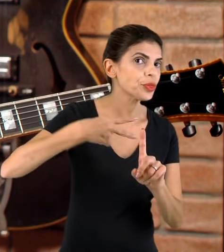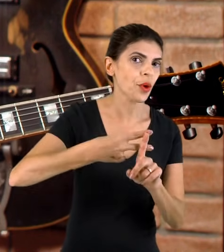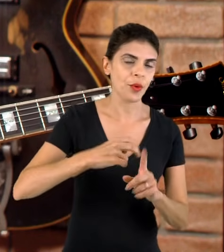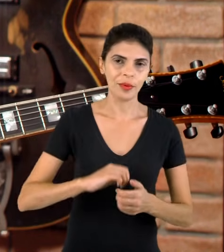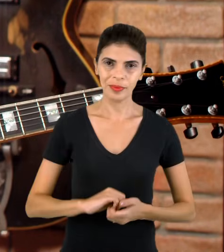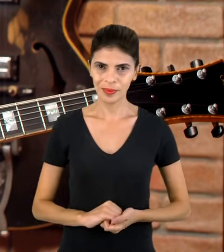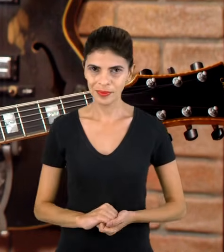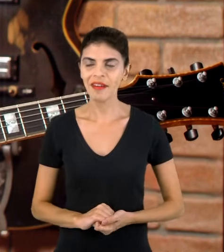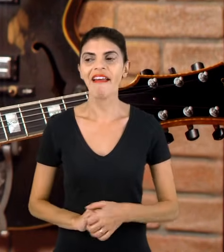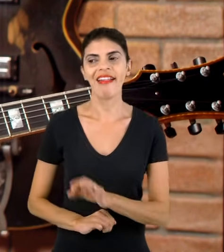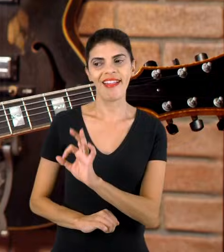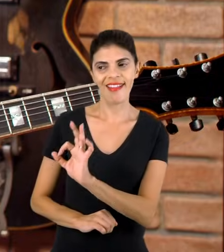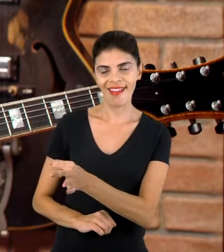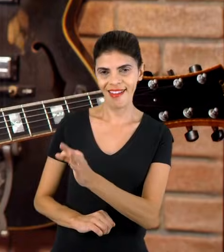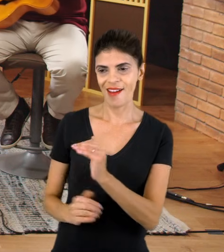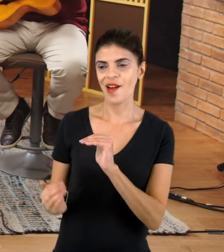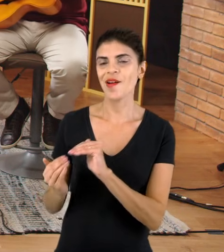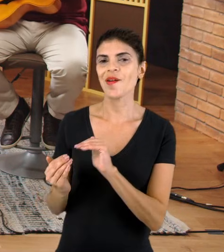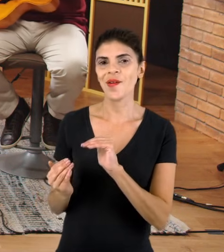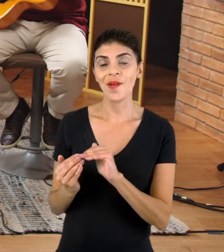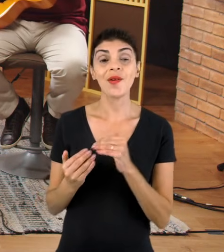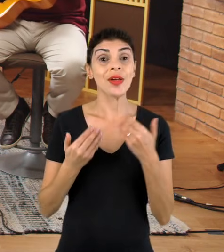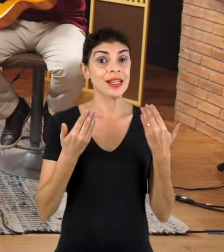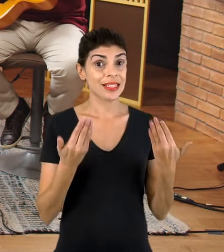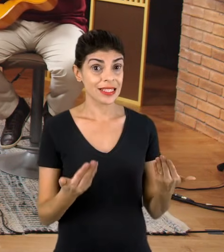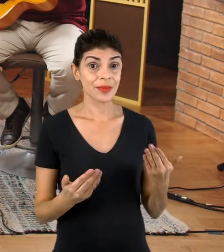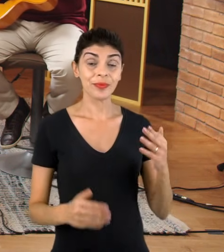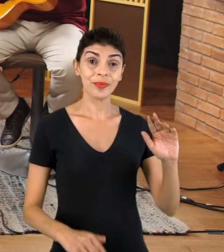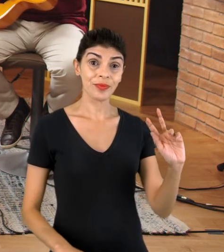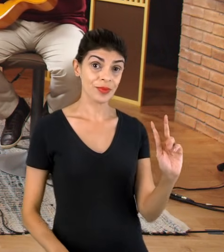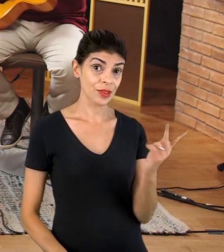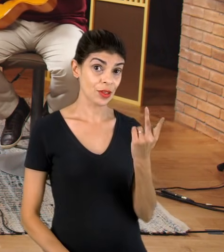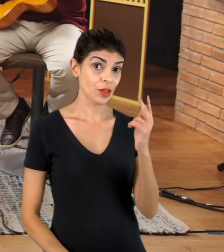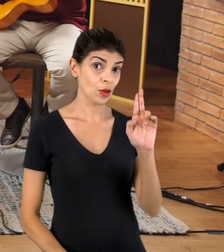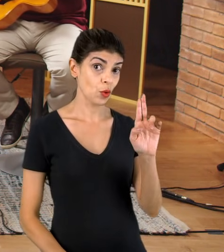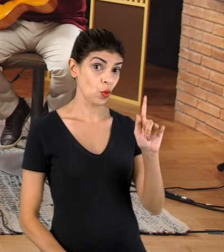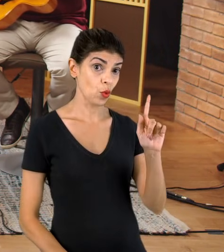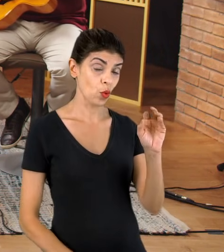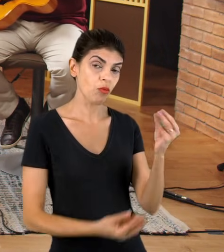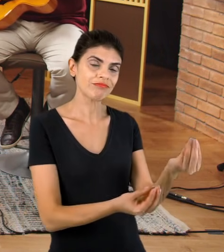que fala. O jazz é assim. E o Hugo me trouxe